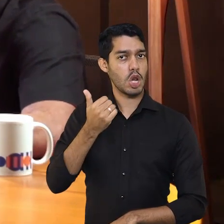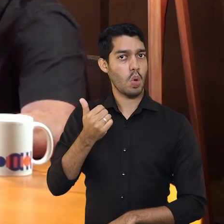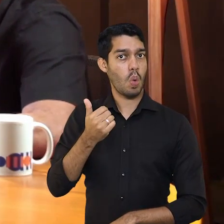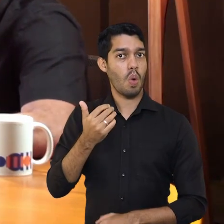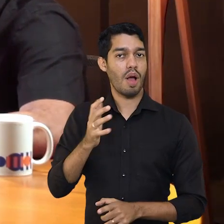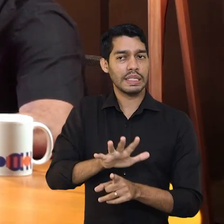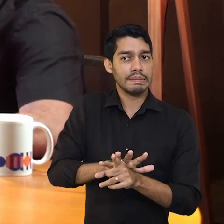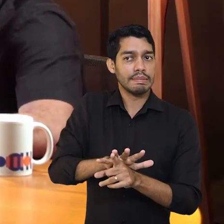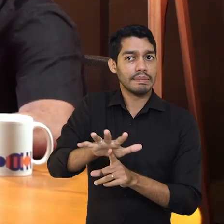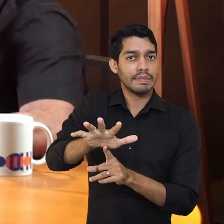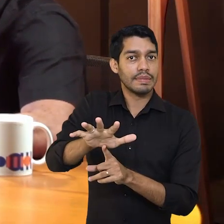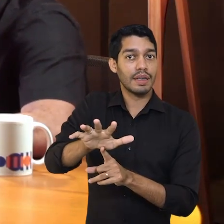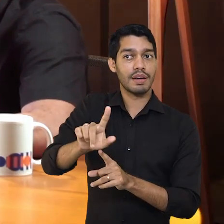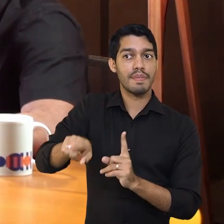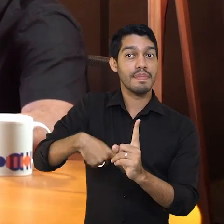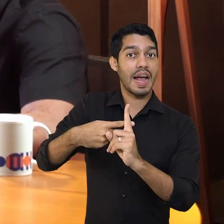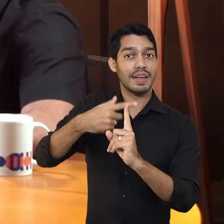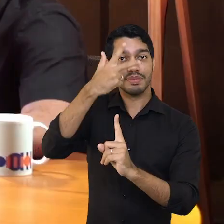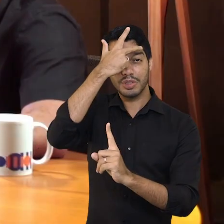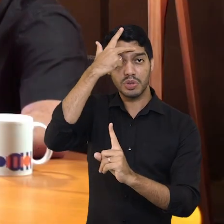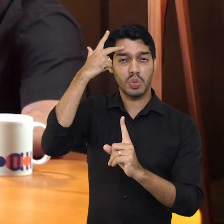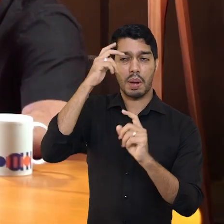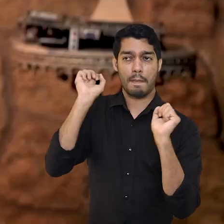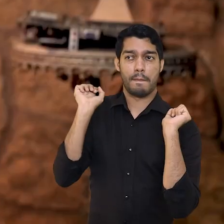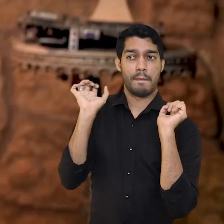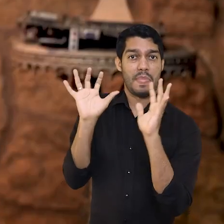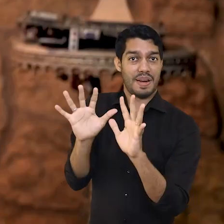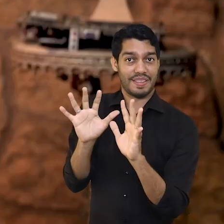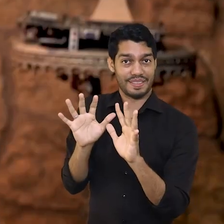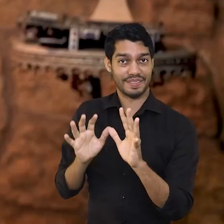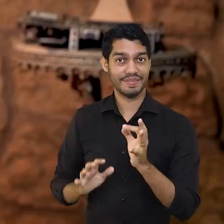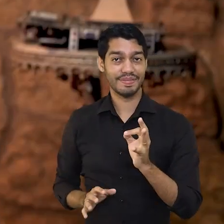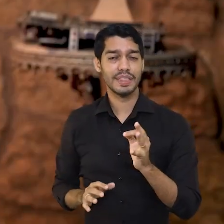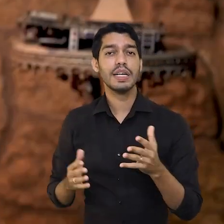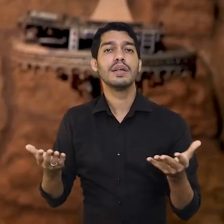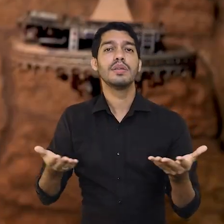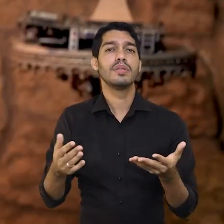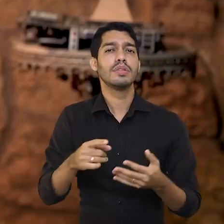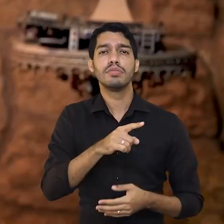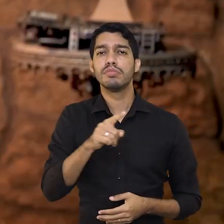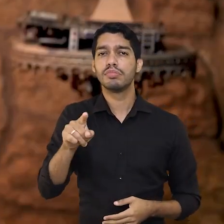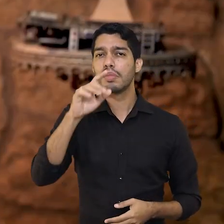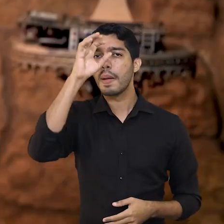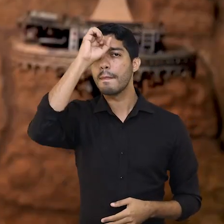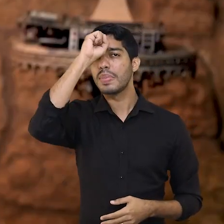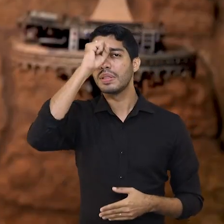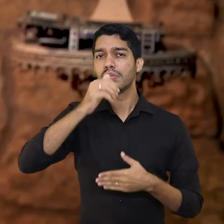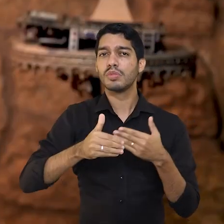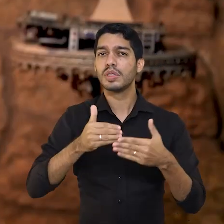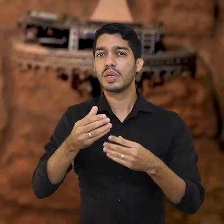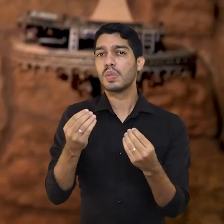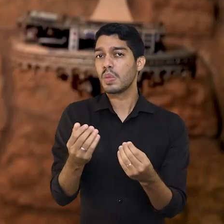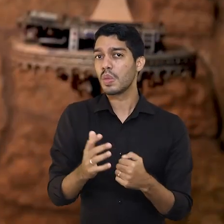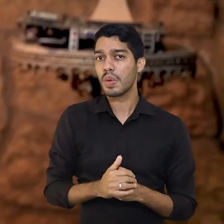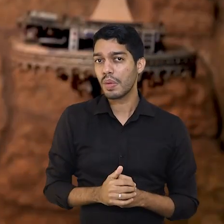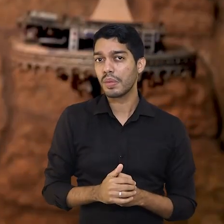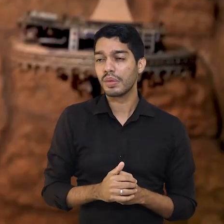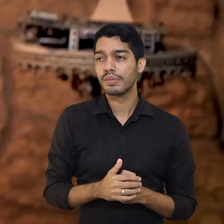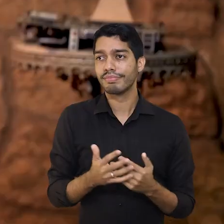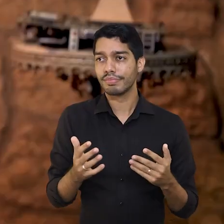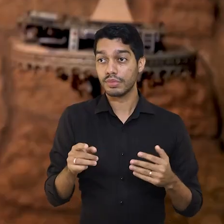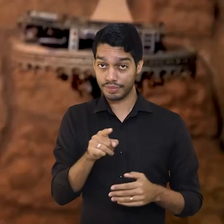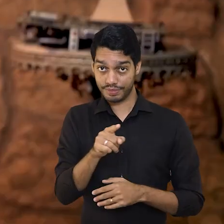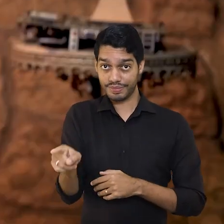grande, são as carreiras mais disputadas. E o que vocês estão aprendendo nesse processo?